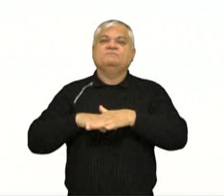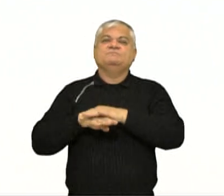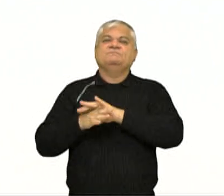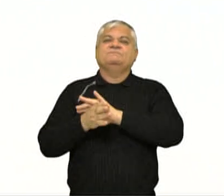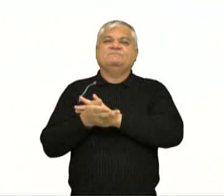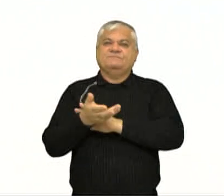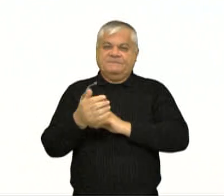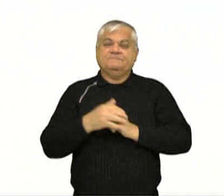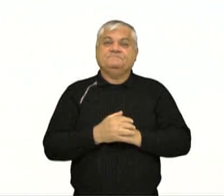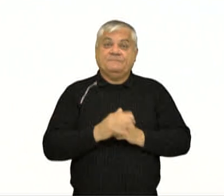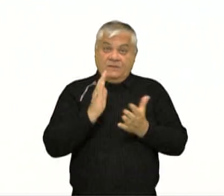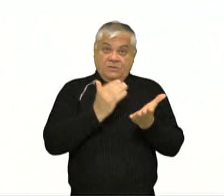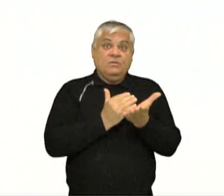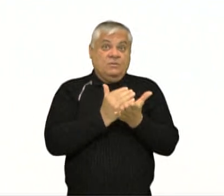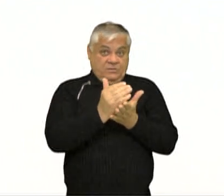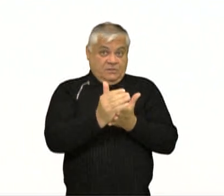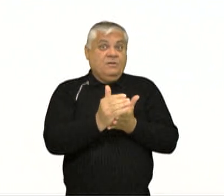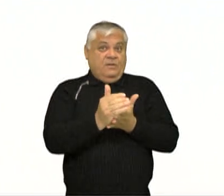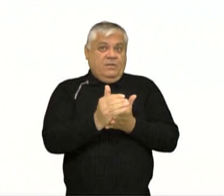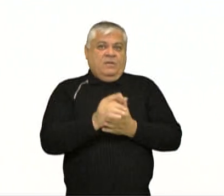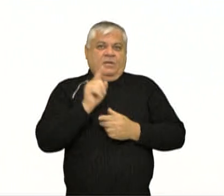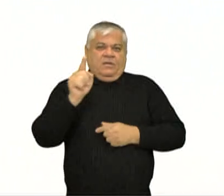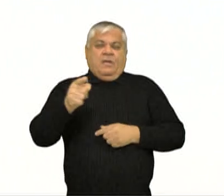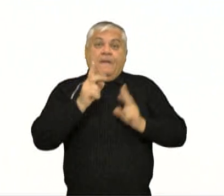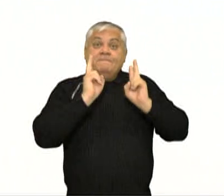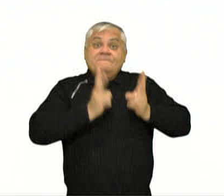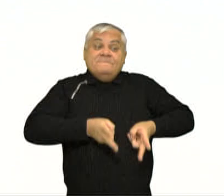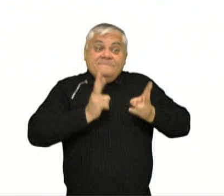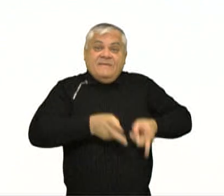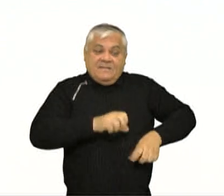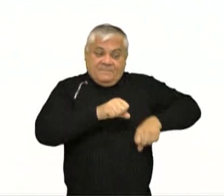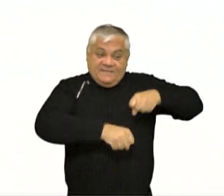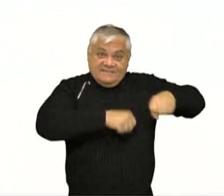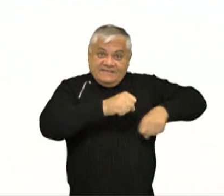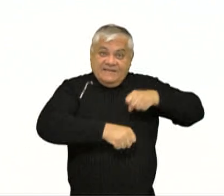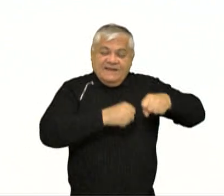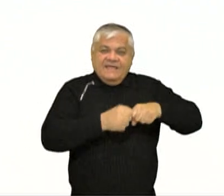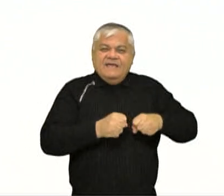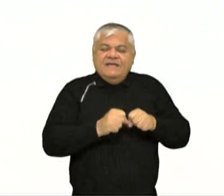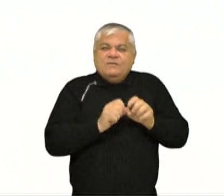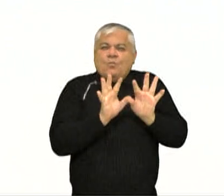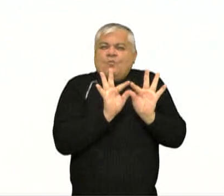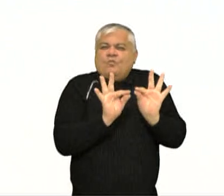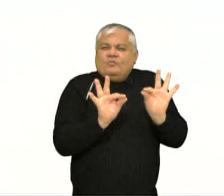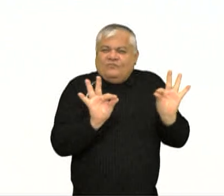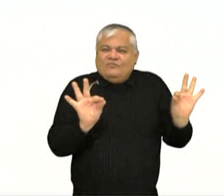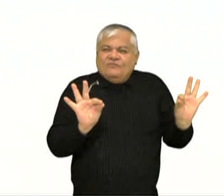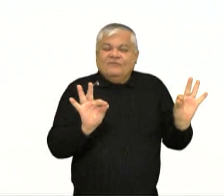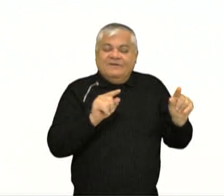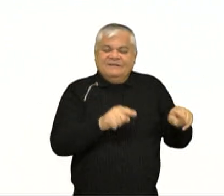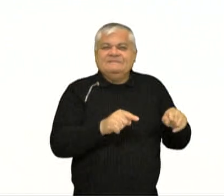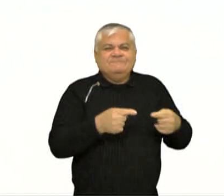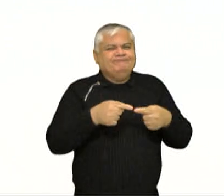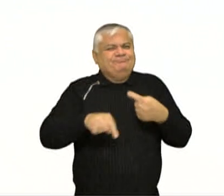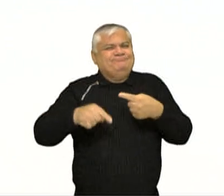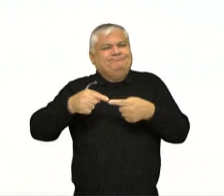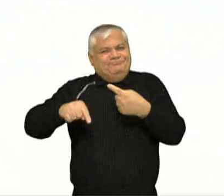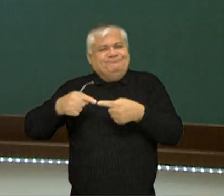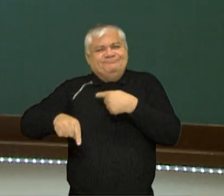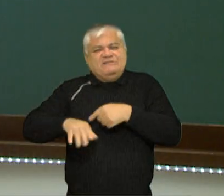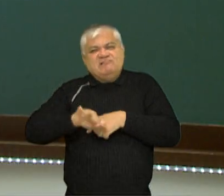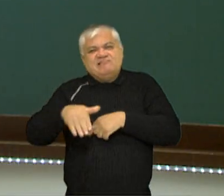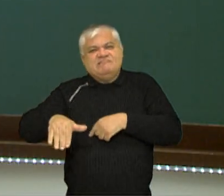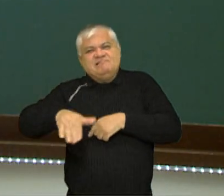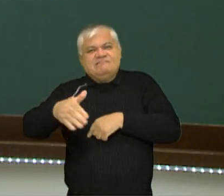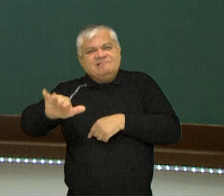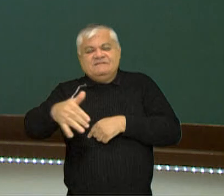Então, no começo, eles pegaram aquela mesma bicicleta Speed e colocaram na trilha, o que não deu muito certo, tá bom?